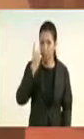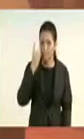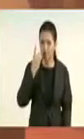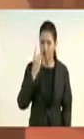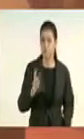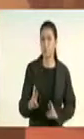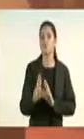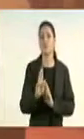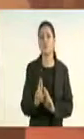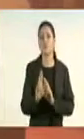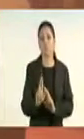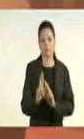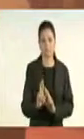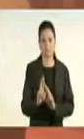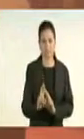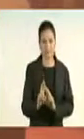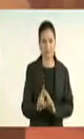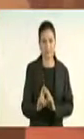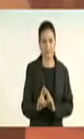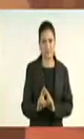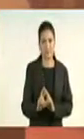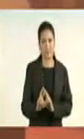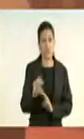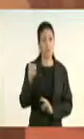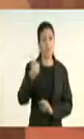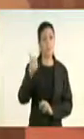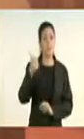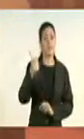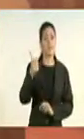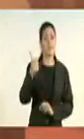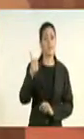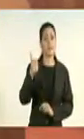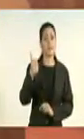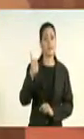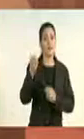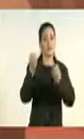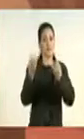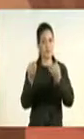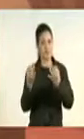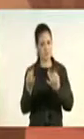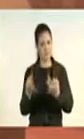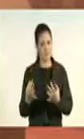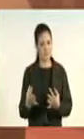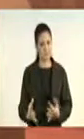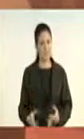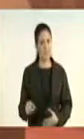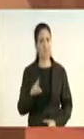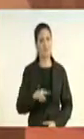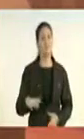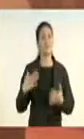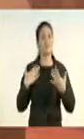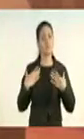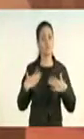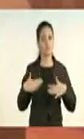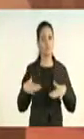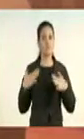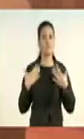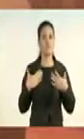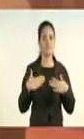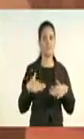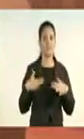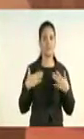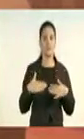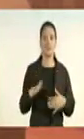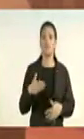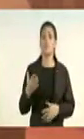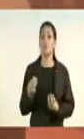espero, primeiro, de uma vez por todas, deixar claro e tranquilizar até a forma como